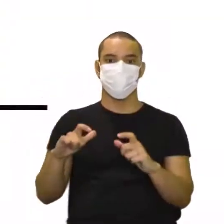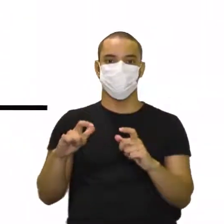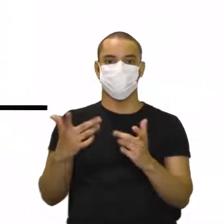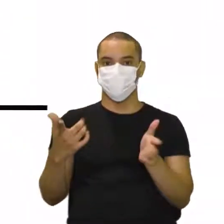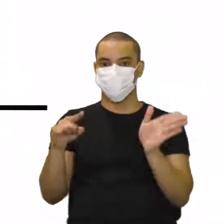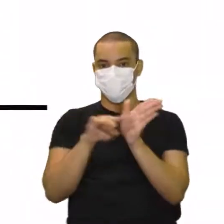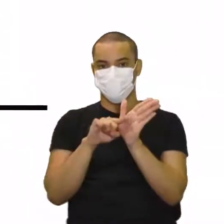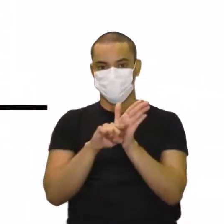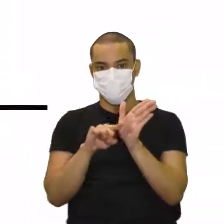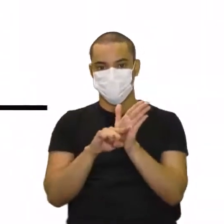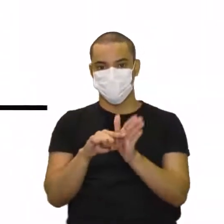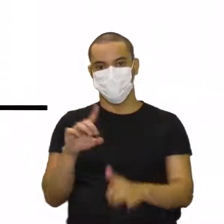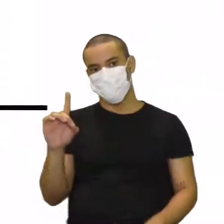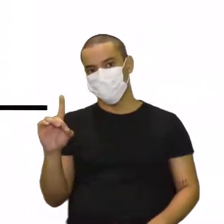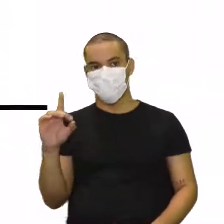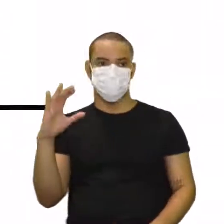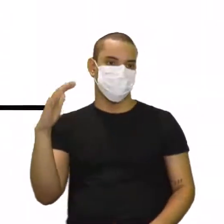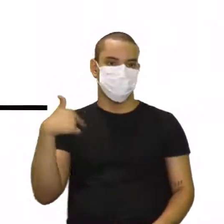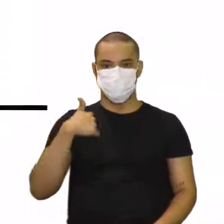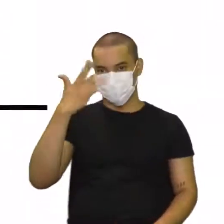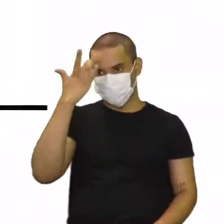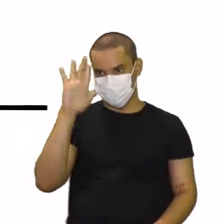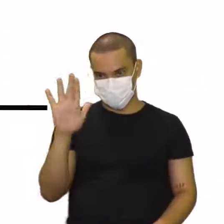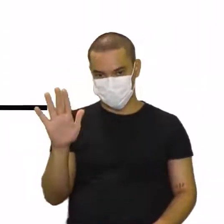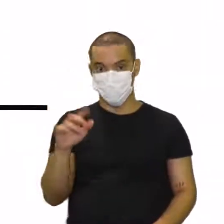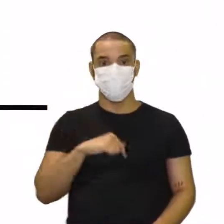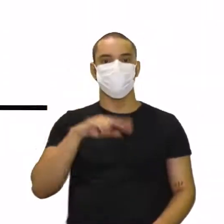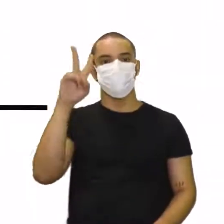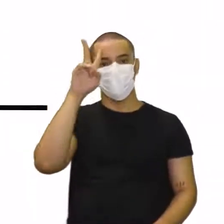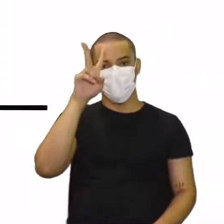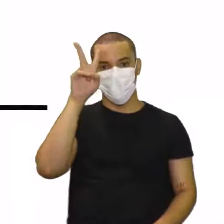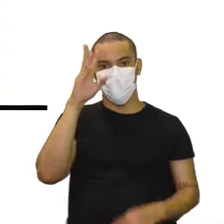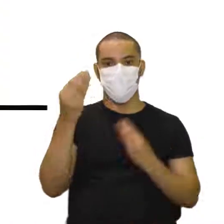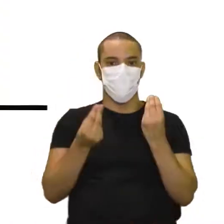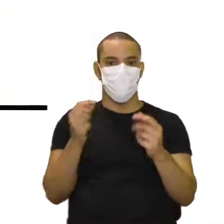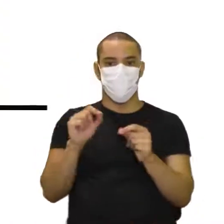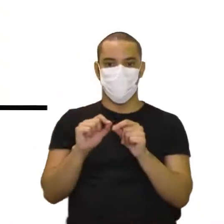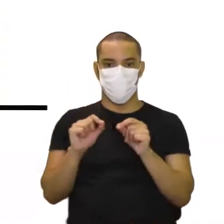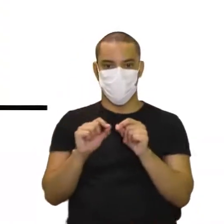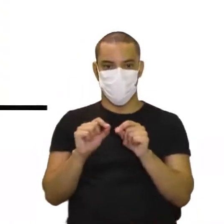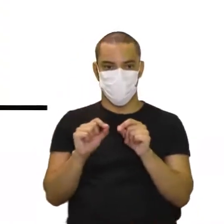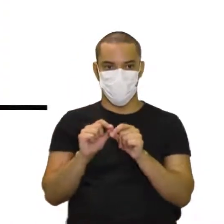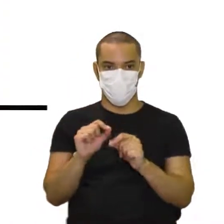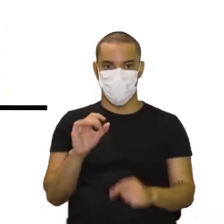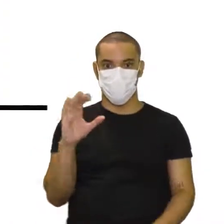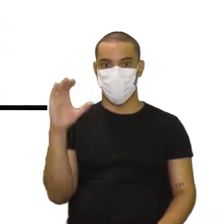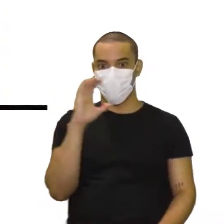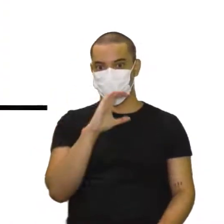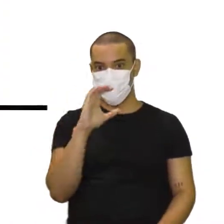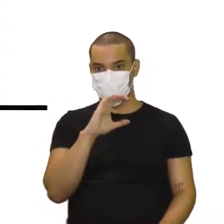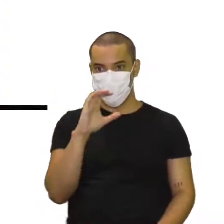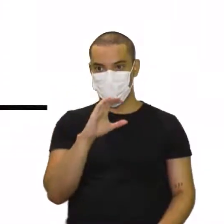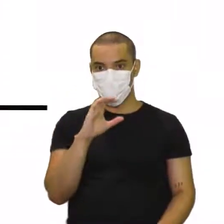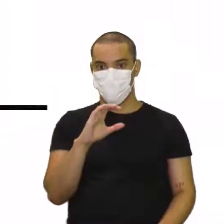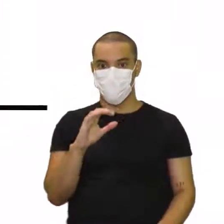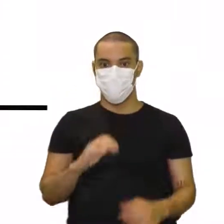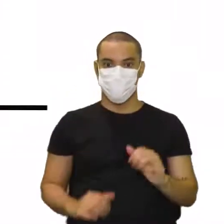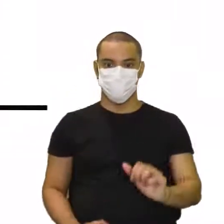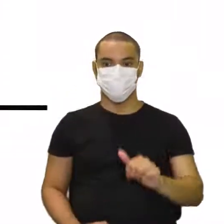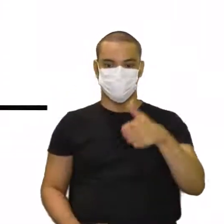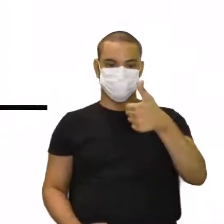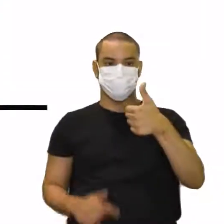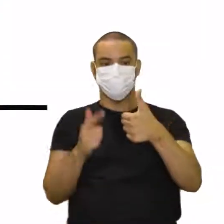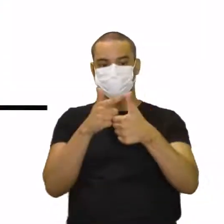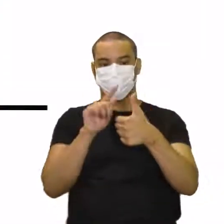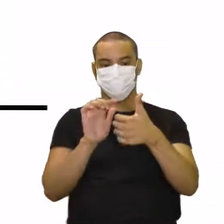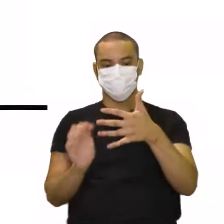negativas? Ah, está no C, está no D. Lembra lá como é que você faz? Velocidade, polegar, o restante dos dedos na